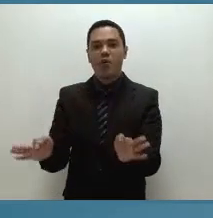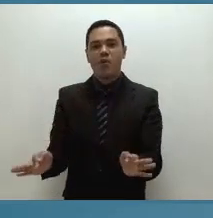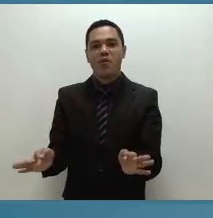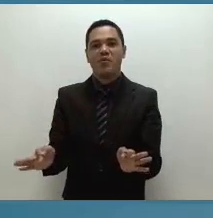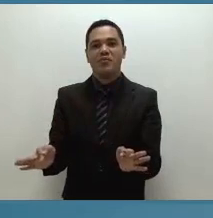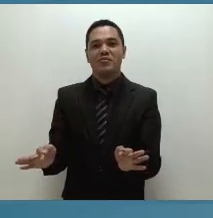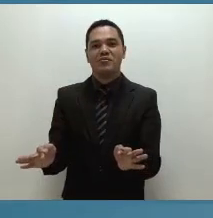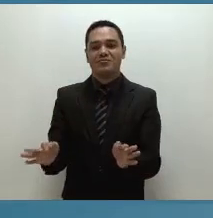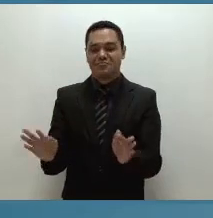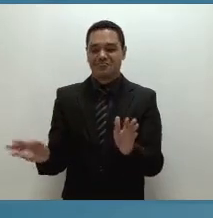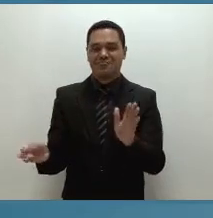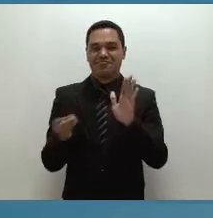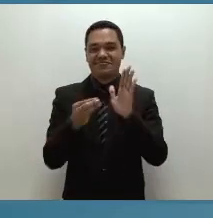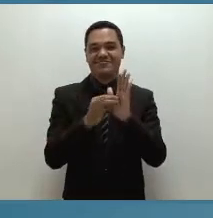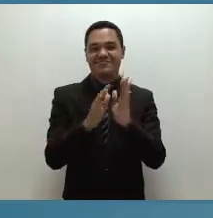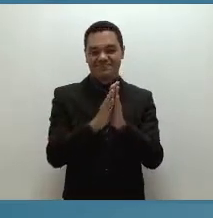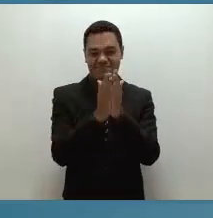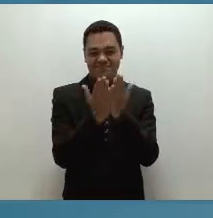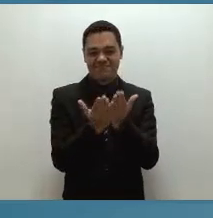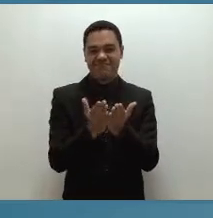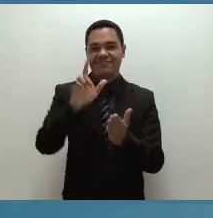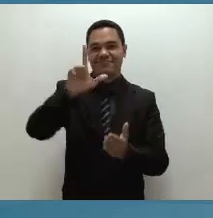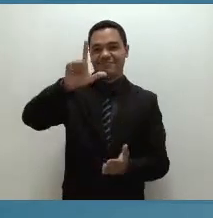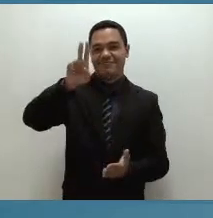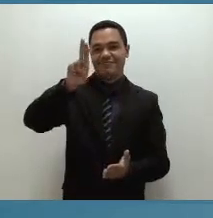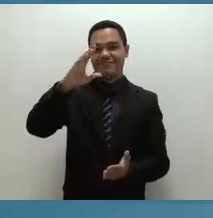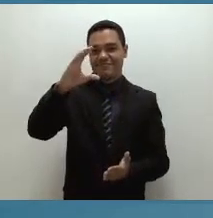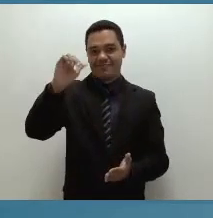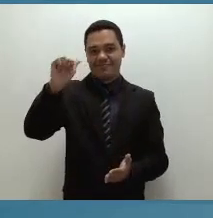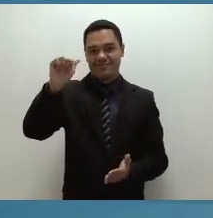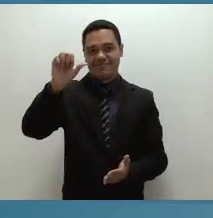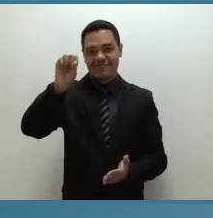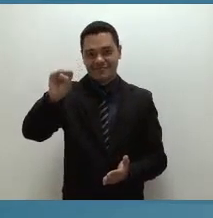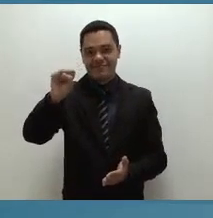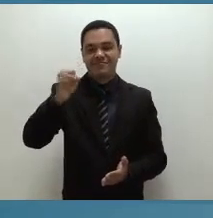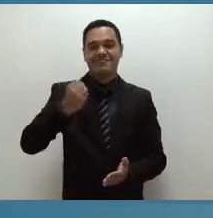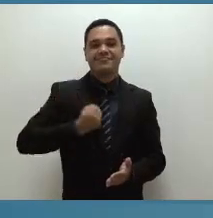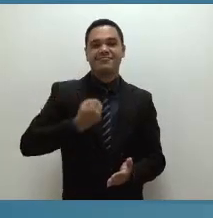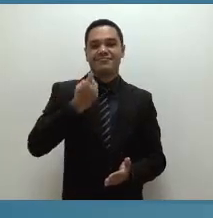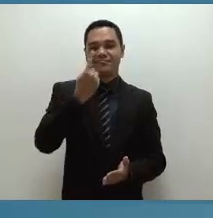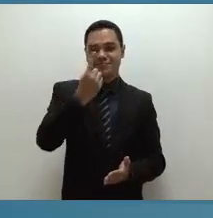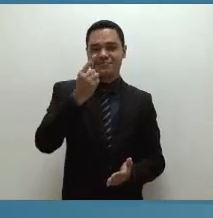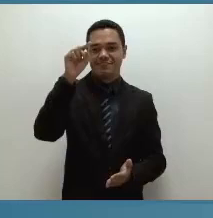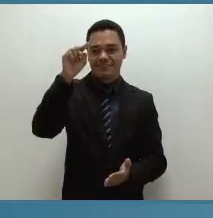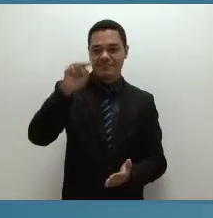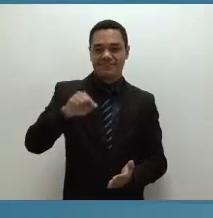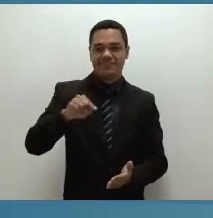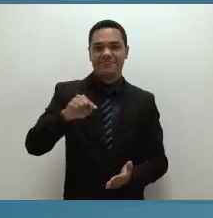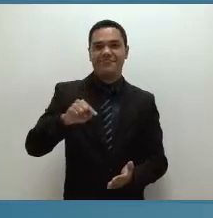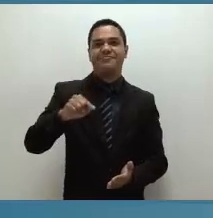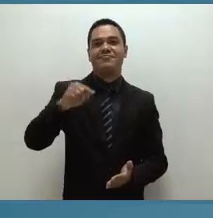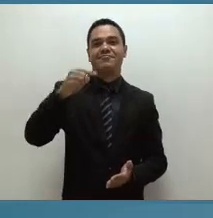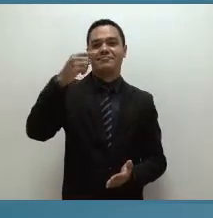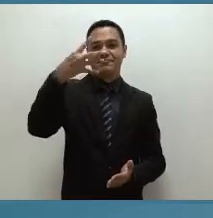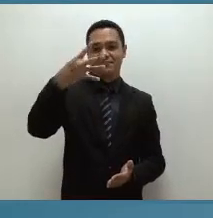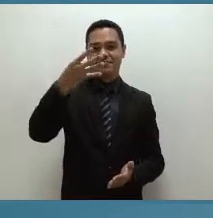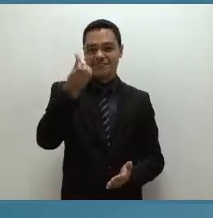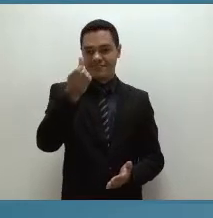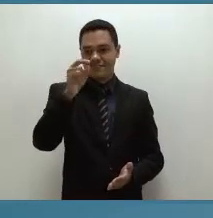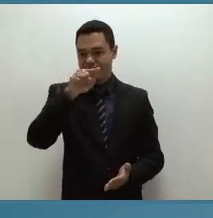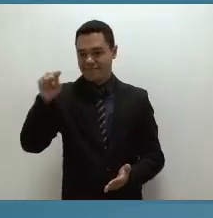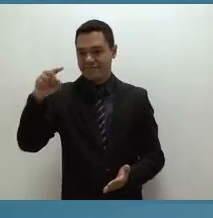em Lucas, capítulo 1, versículos 46 a 52. Aspas, minha